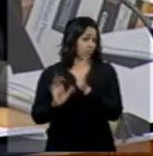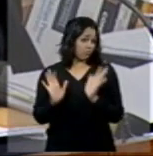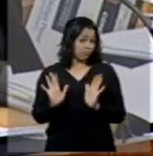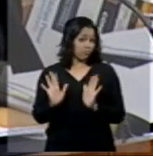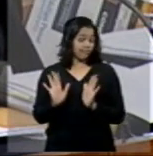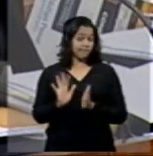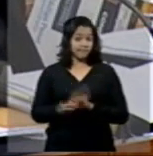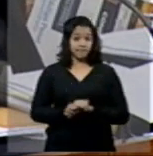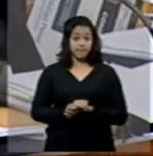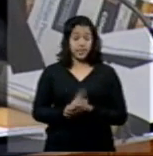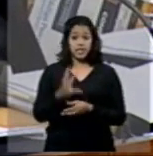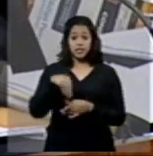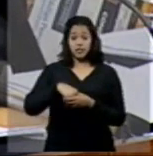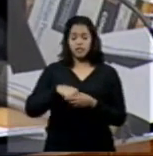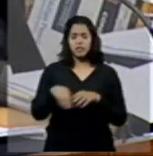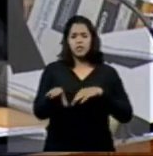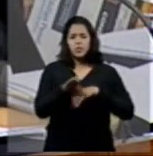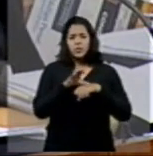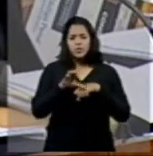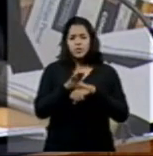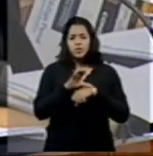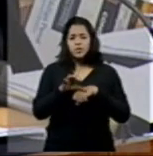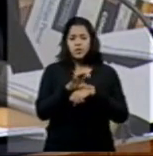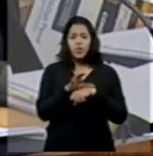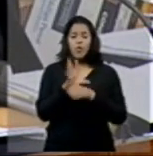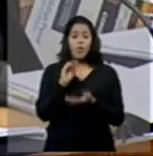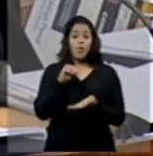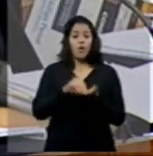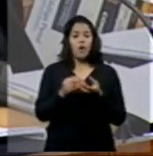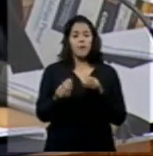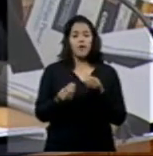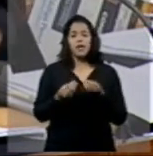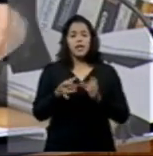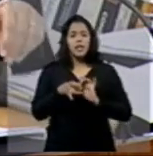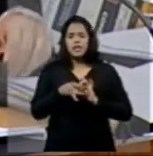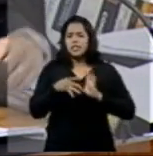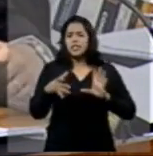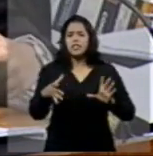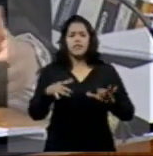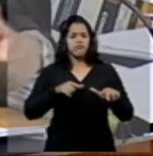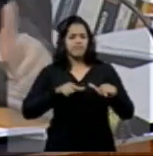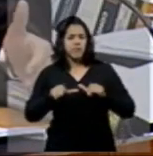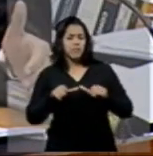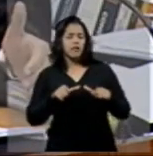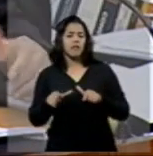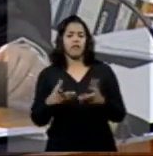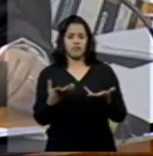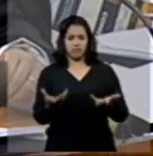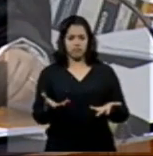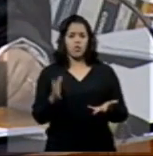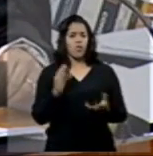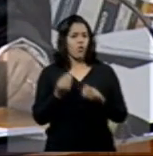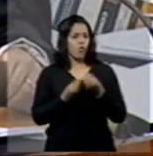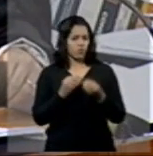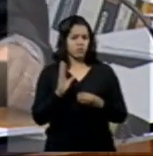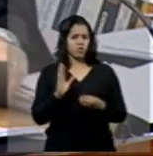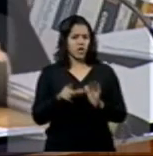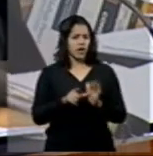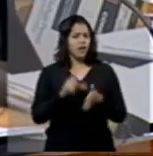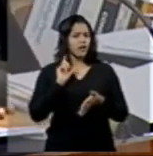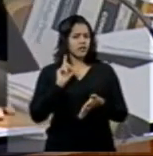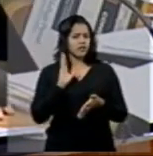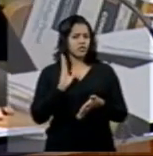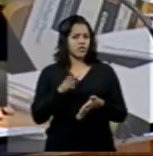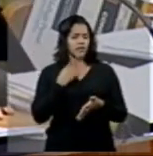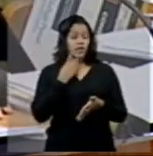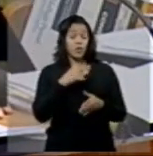empresa, dentro do que a Constituição consagra, livre iniciativa, livre concorrência, como já foi bem